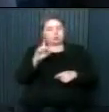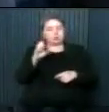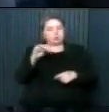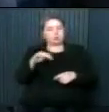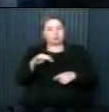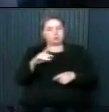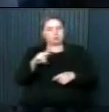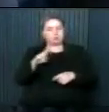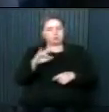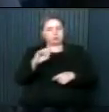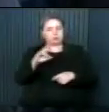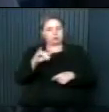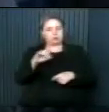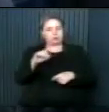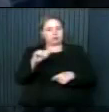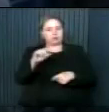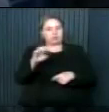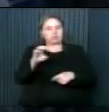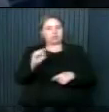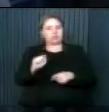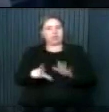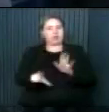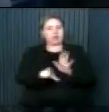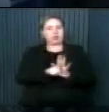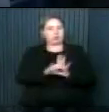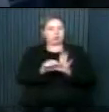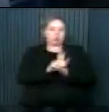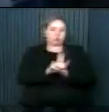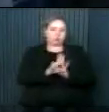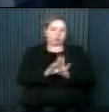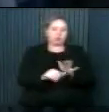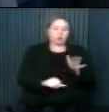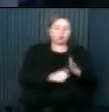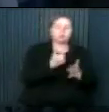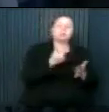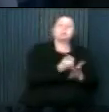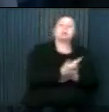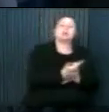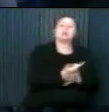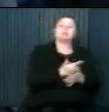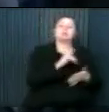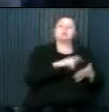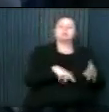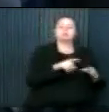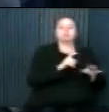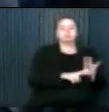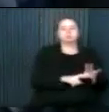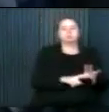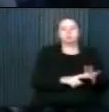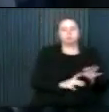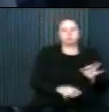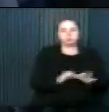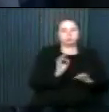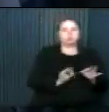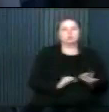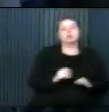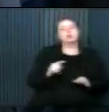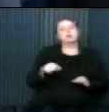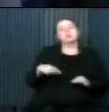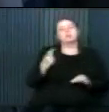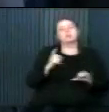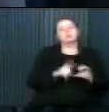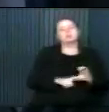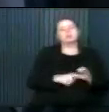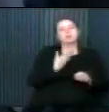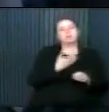na lei complementar. A ordem de prioridade para o pagamento, primeiro, dos precatórios judiciais, depois da dívida pública